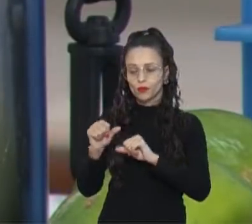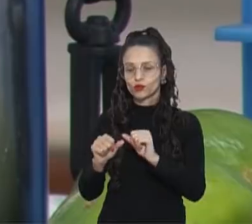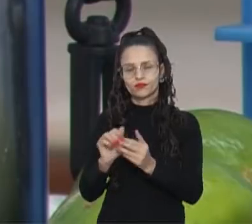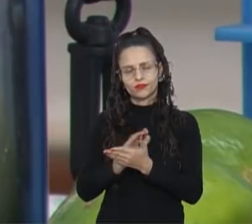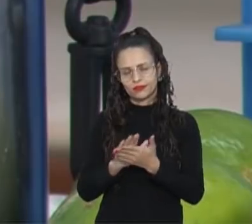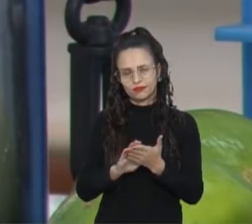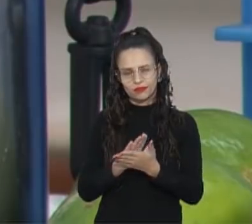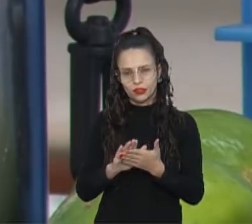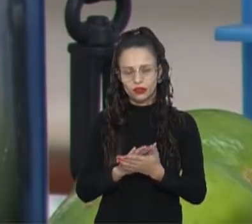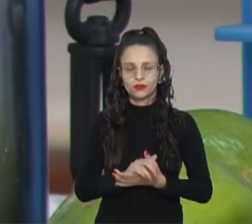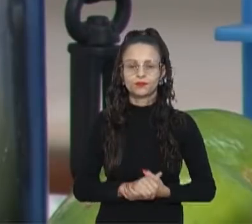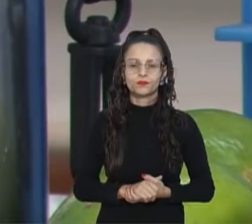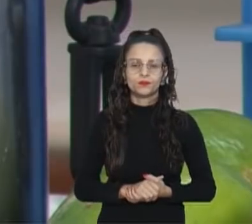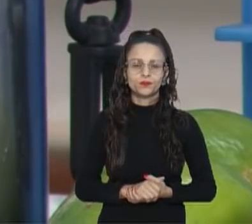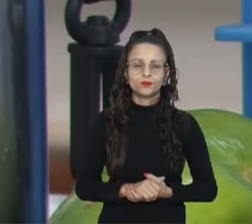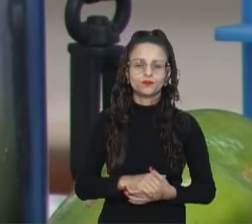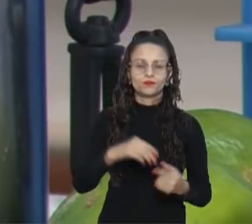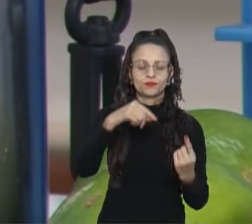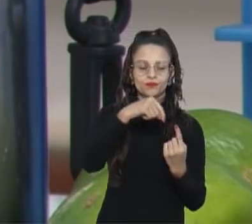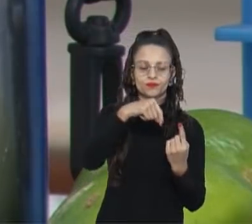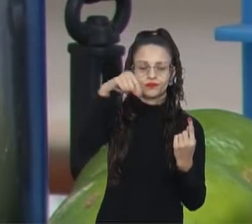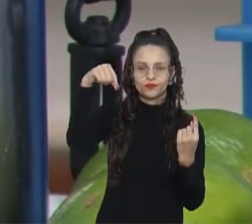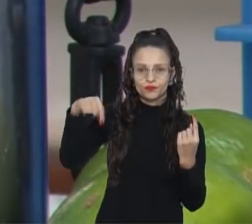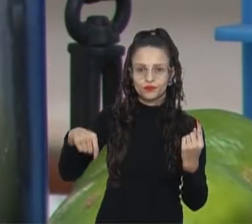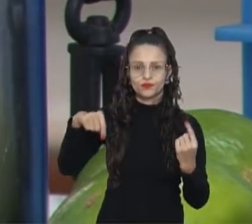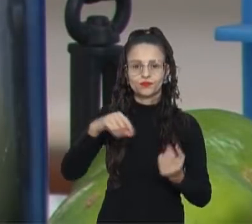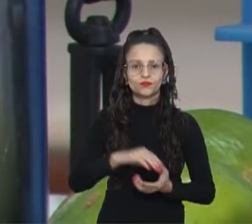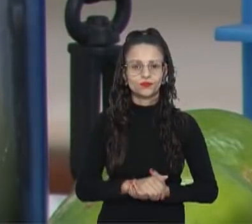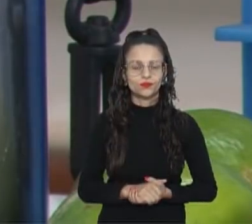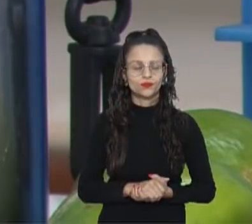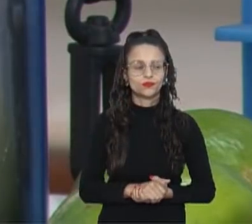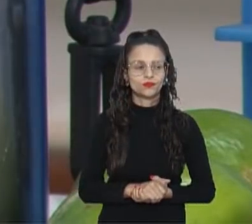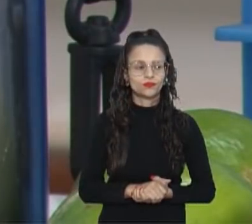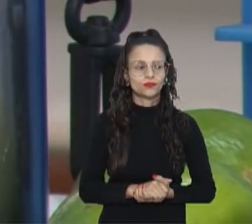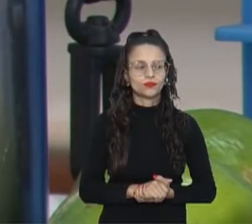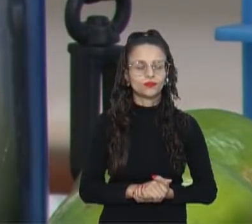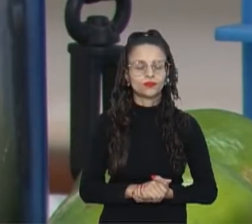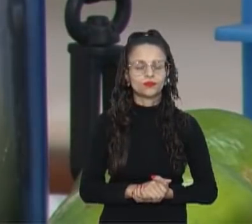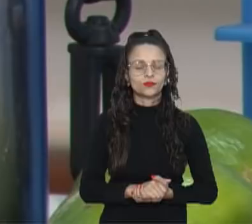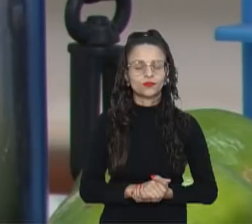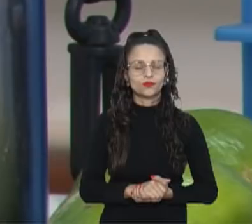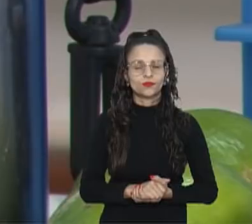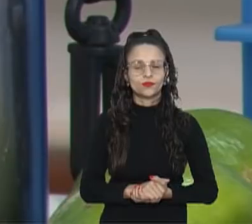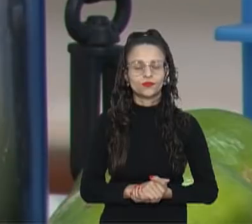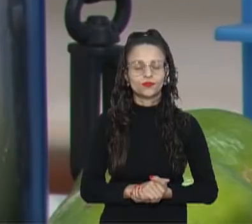aconteceu. Fita indicadora. Vamos mergulhar a fita indicadora.